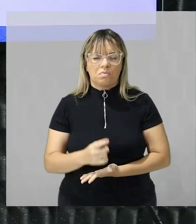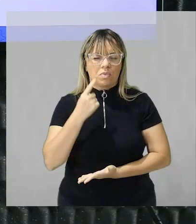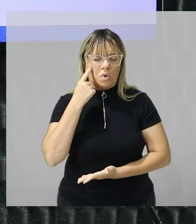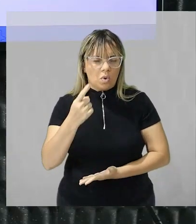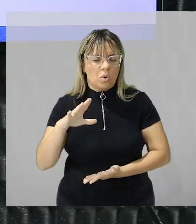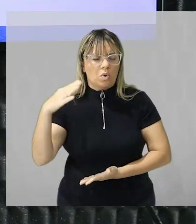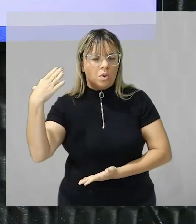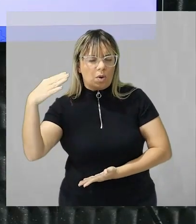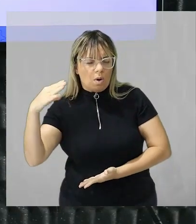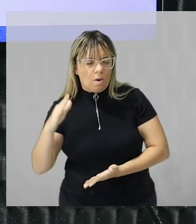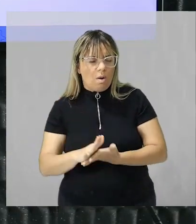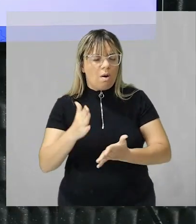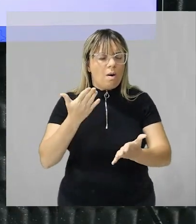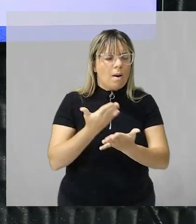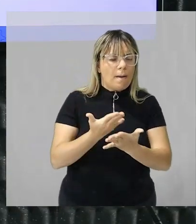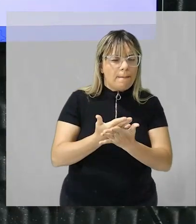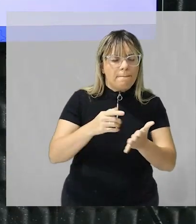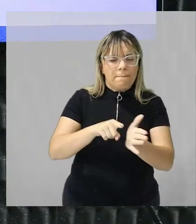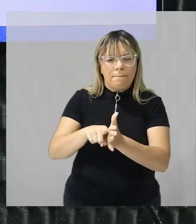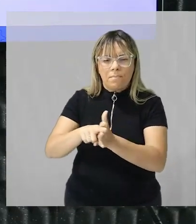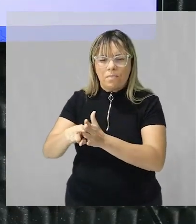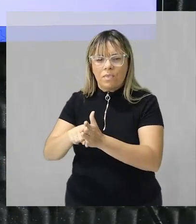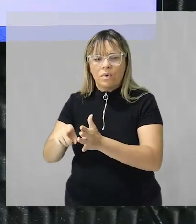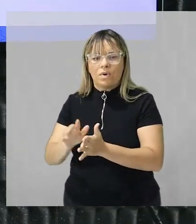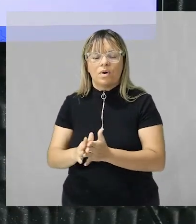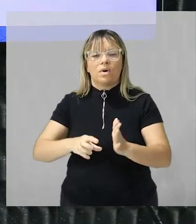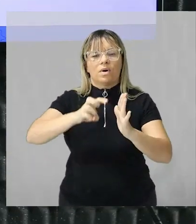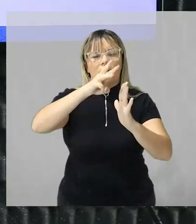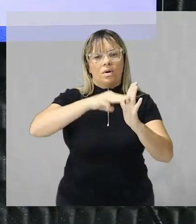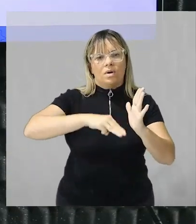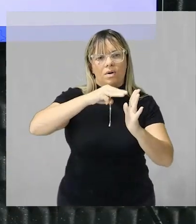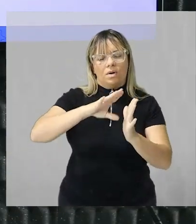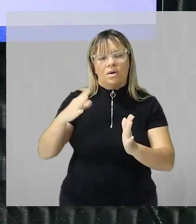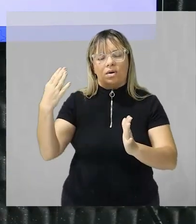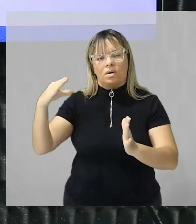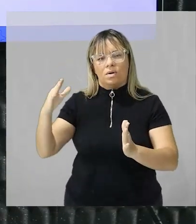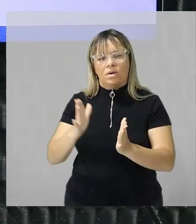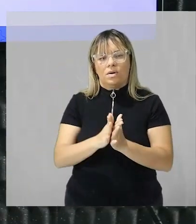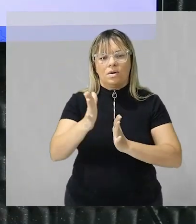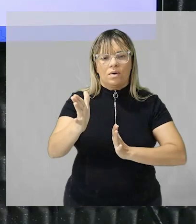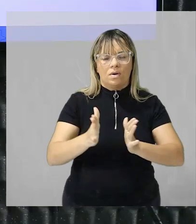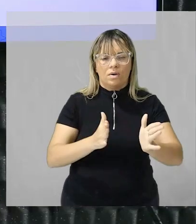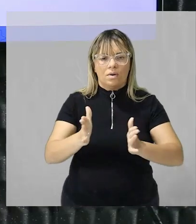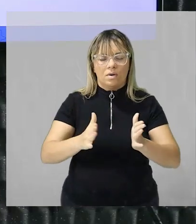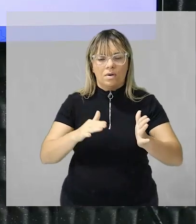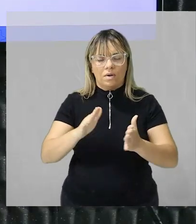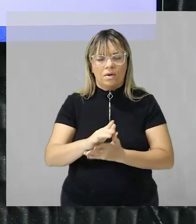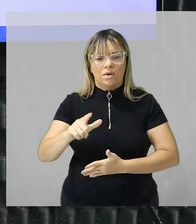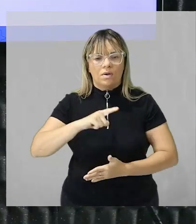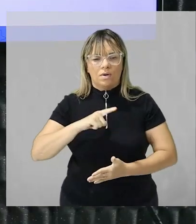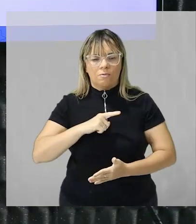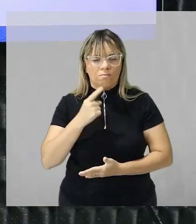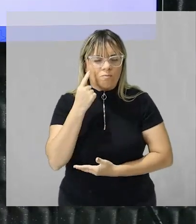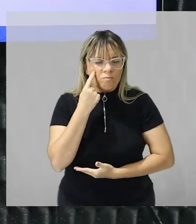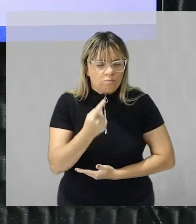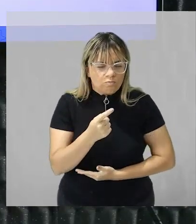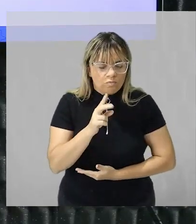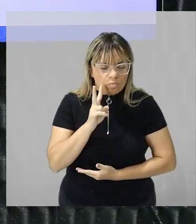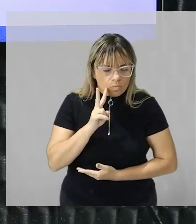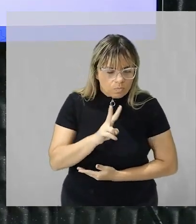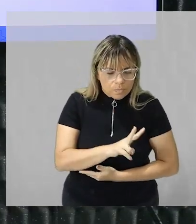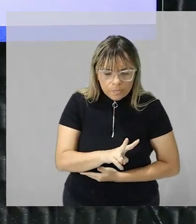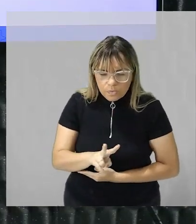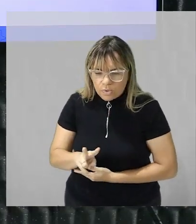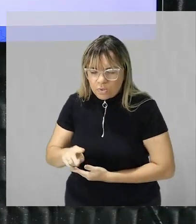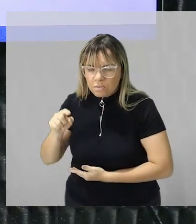tá? Existem as fases do método científico, e entre essas fases do método científico, nós temos a fase de observação. Então, foi